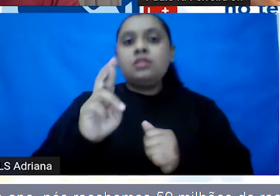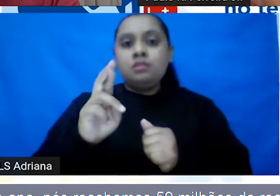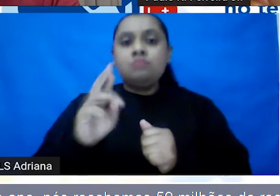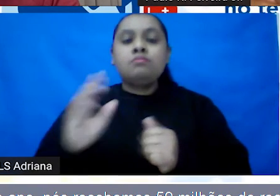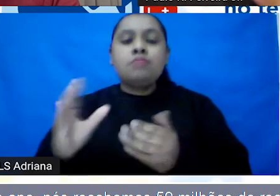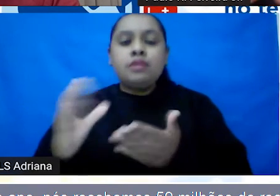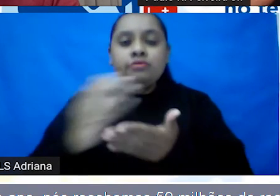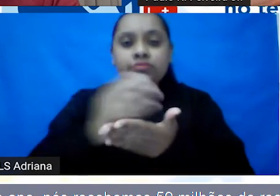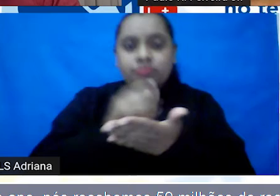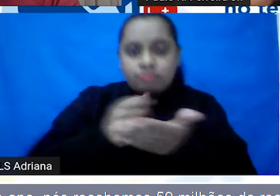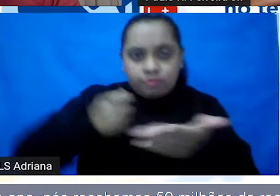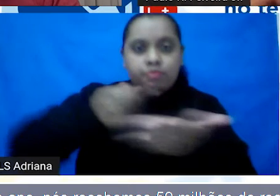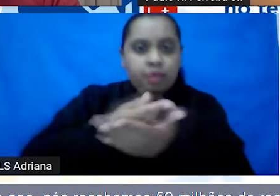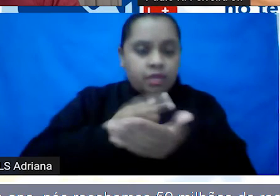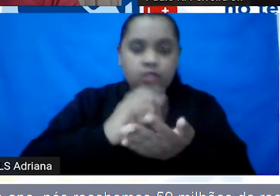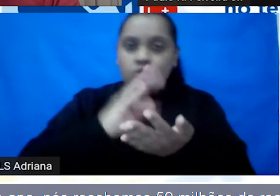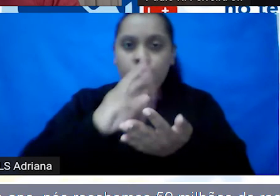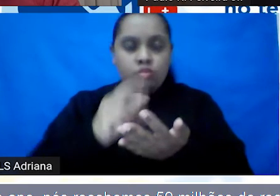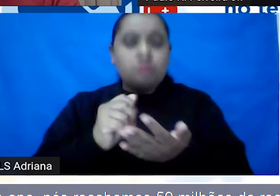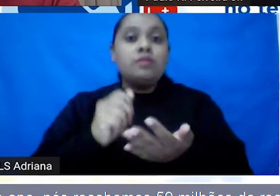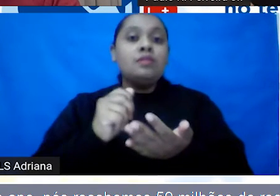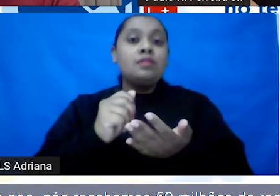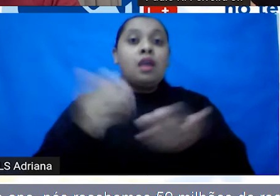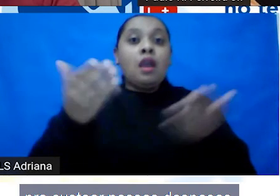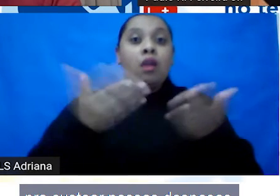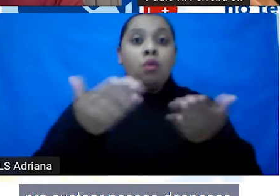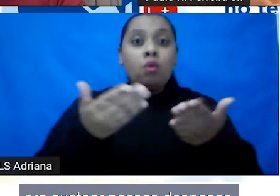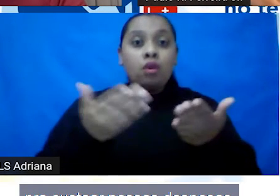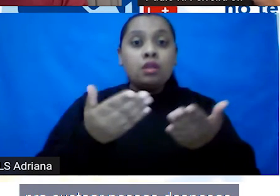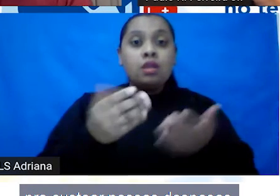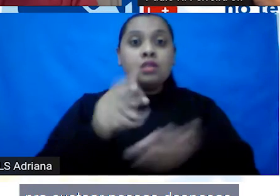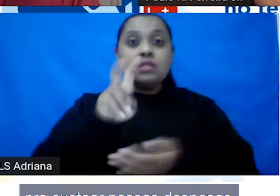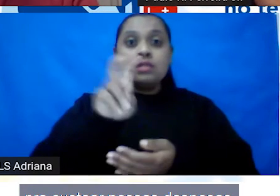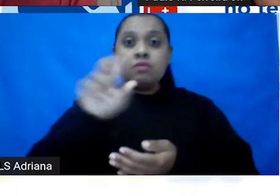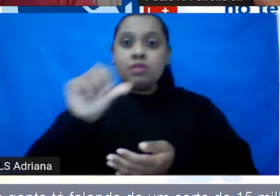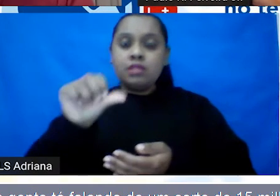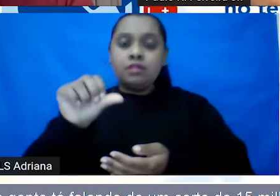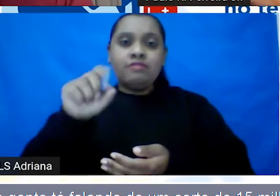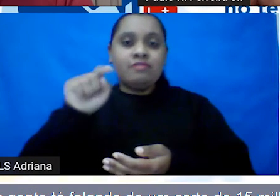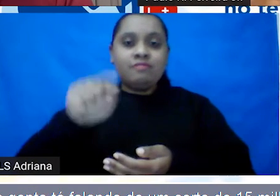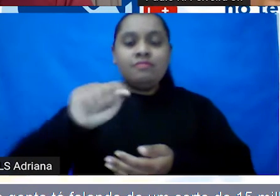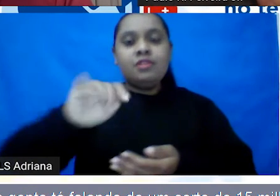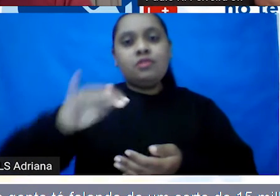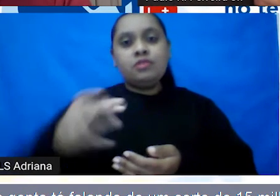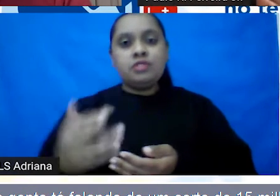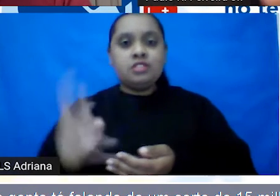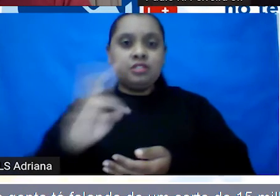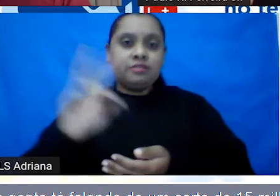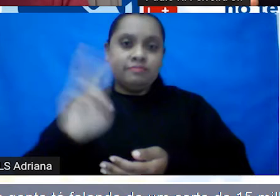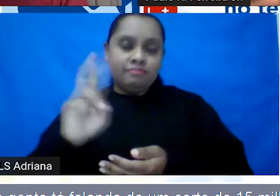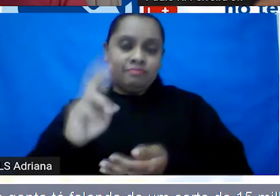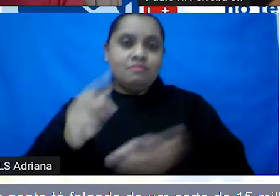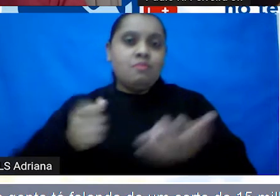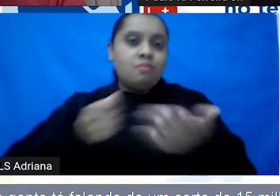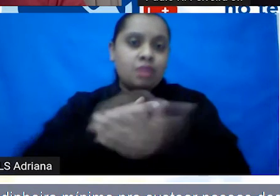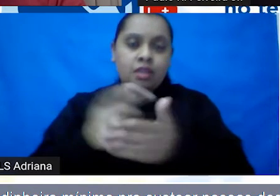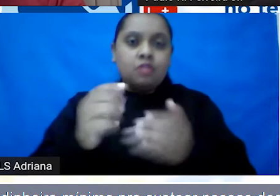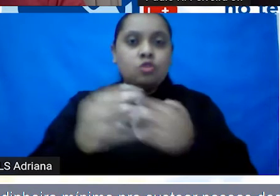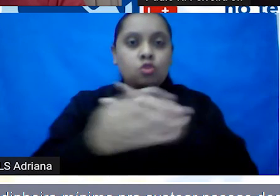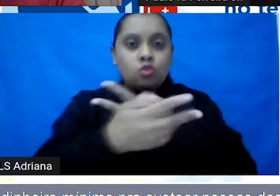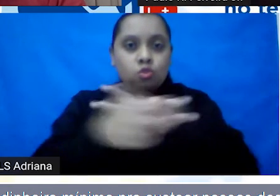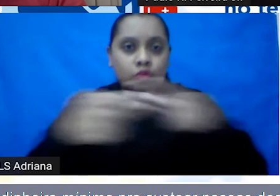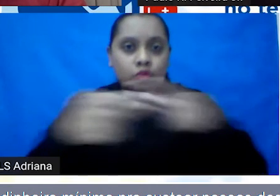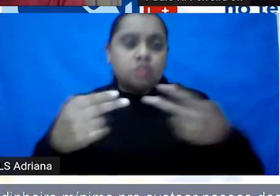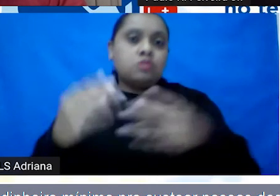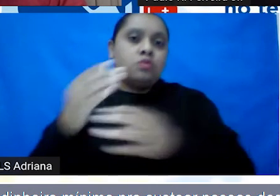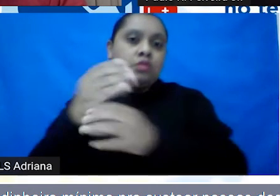nós recebemos 59 milhões de gás tá custando suas peças então a gente está falando de um corte de 15 milhões